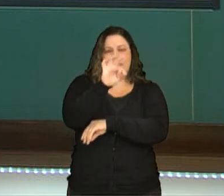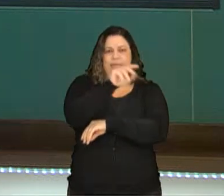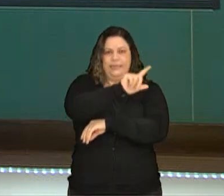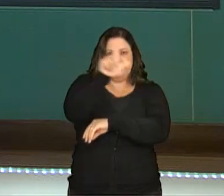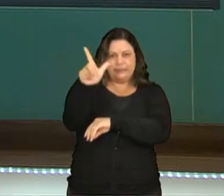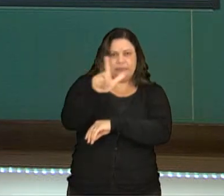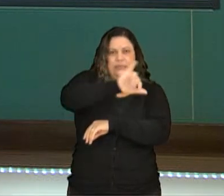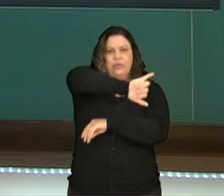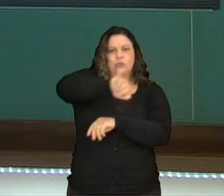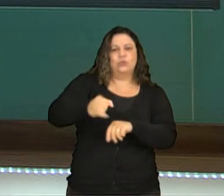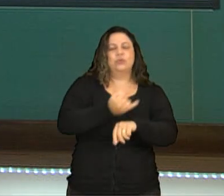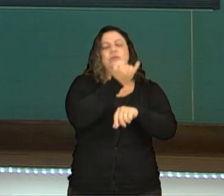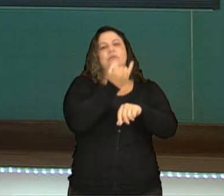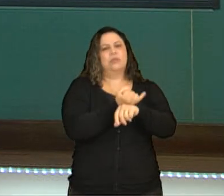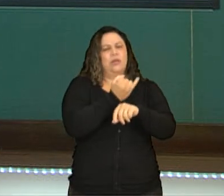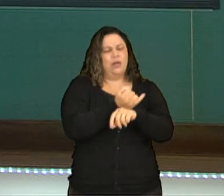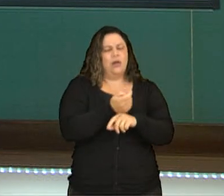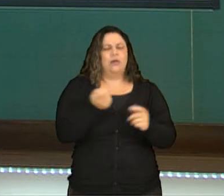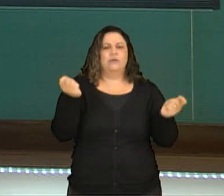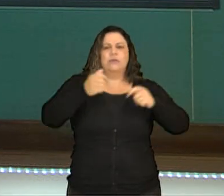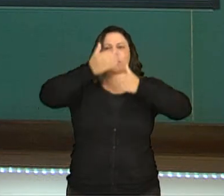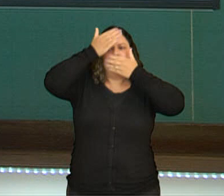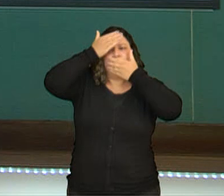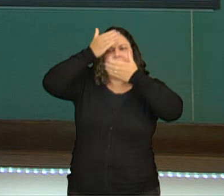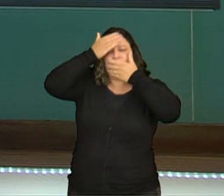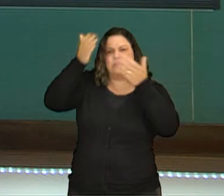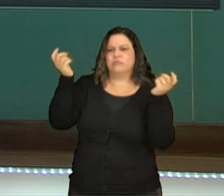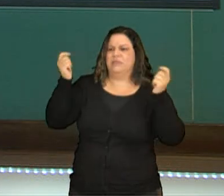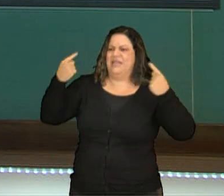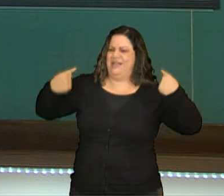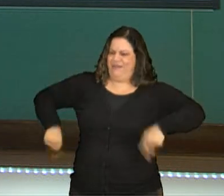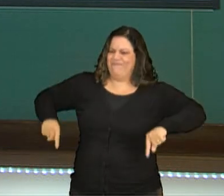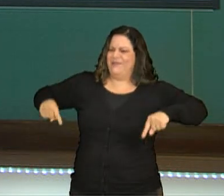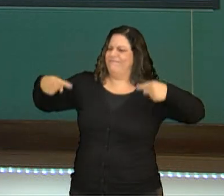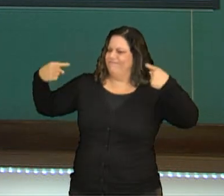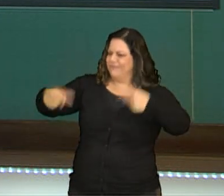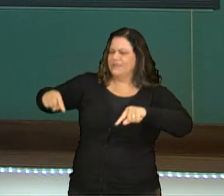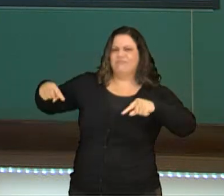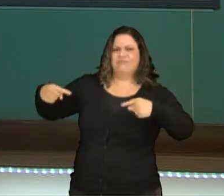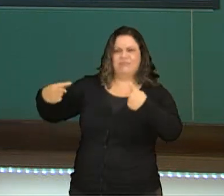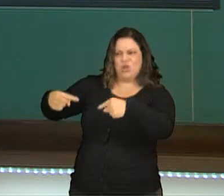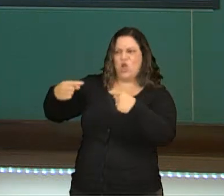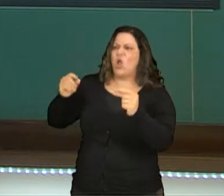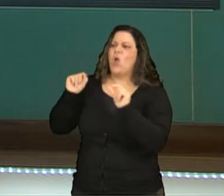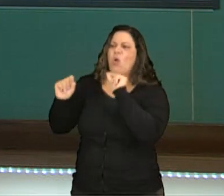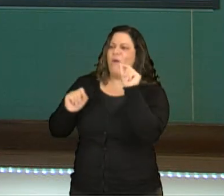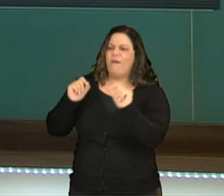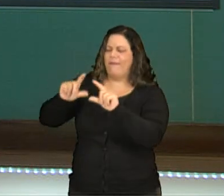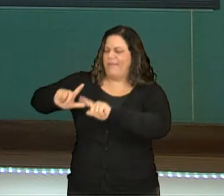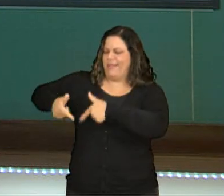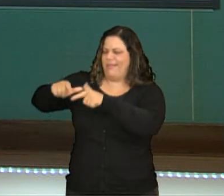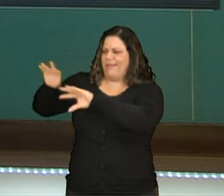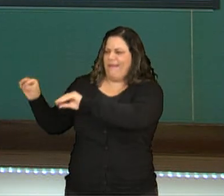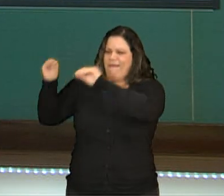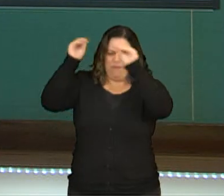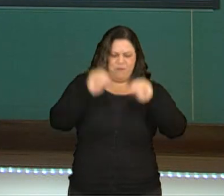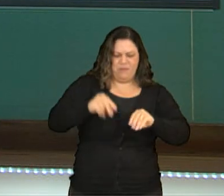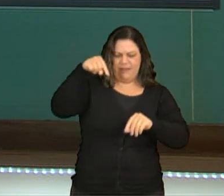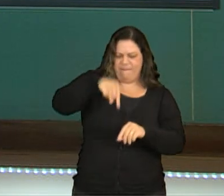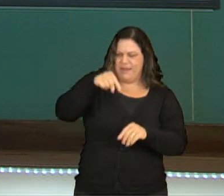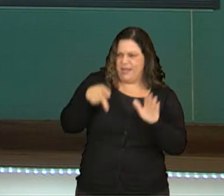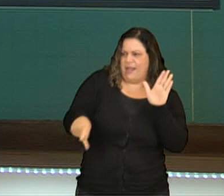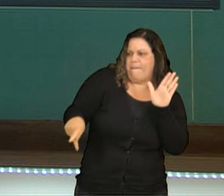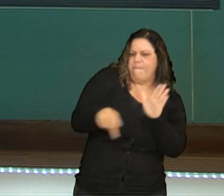pelos palestinos. Então, os palestinos entendem como uma afronta Israel construir assentamentos em territórios que